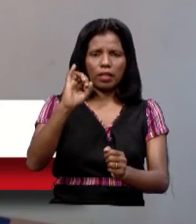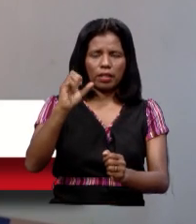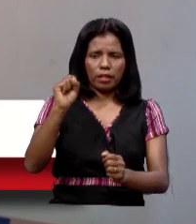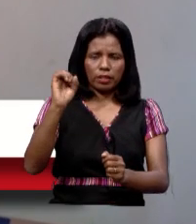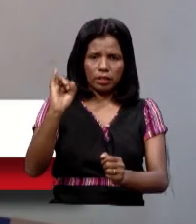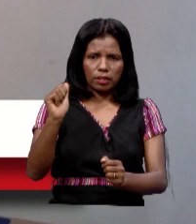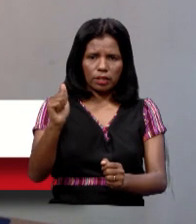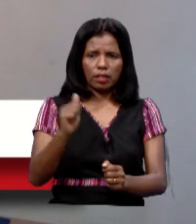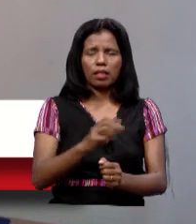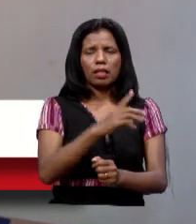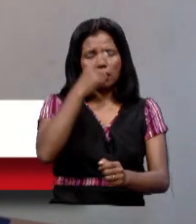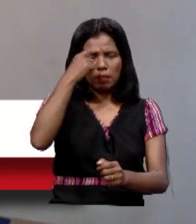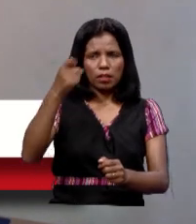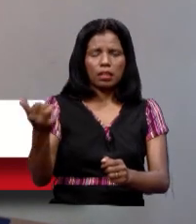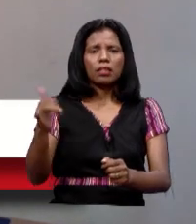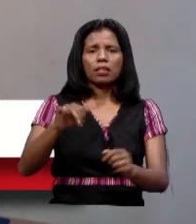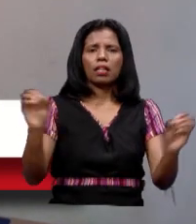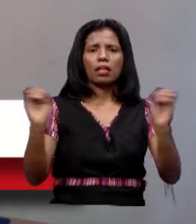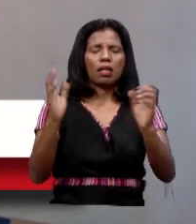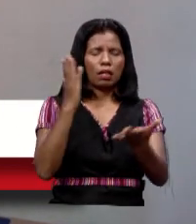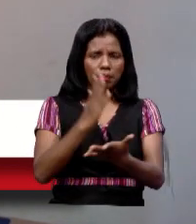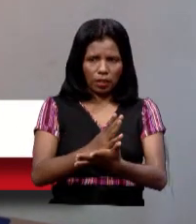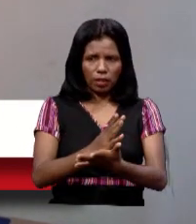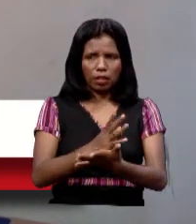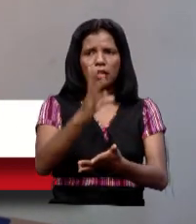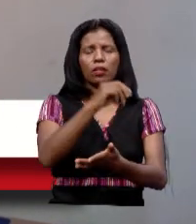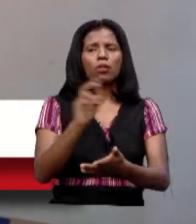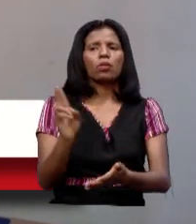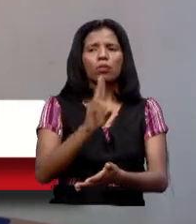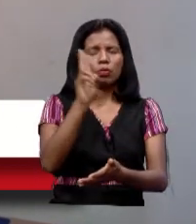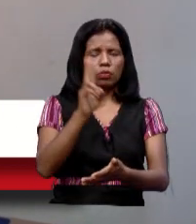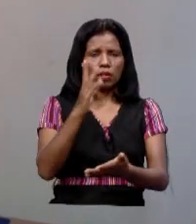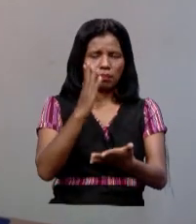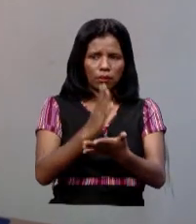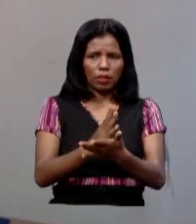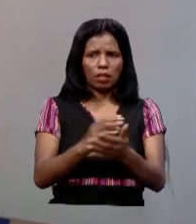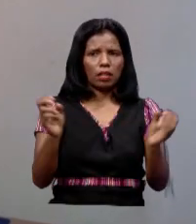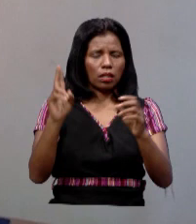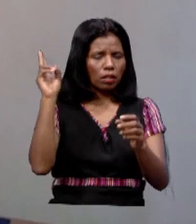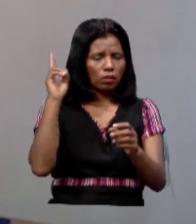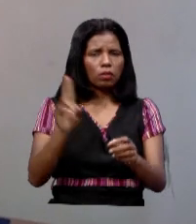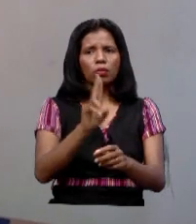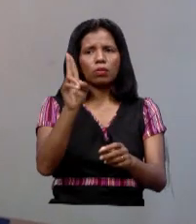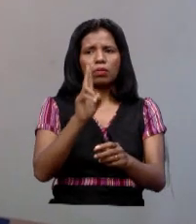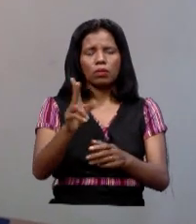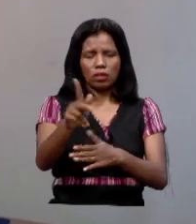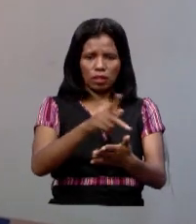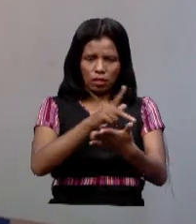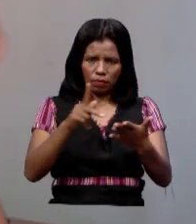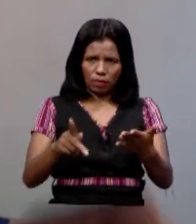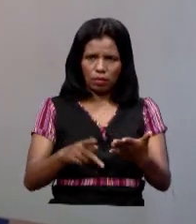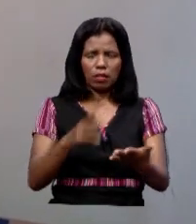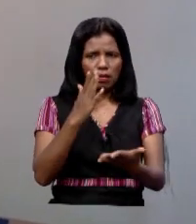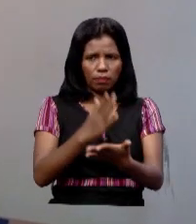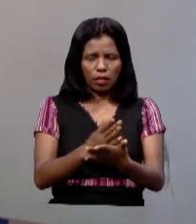conjunta. Tanto se ela rapar no usa medidas de prevenção larona, tem que usar na ação criminal, ou de rapar